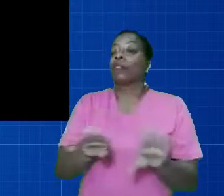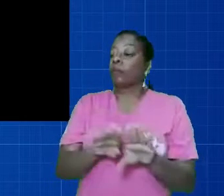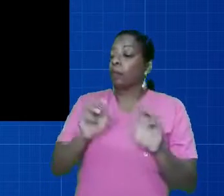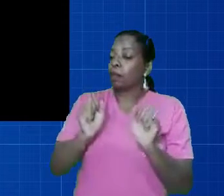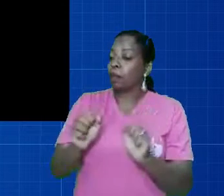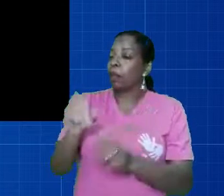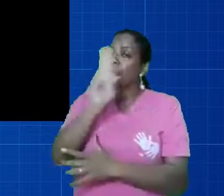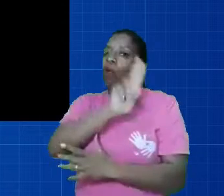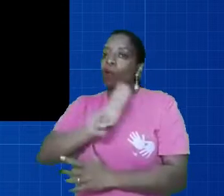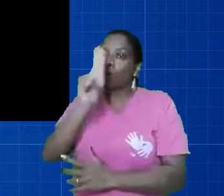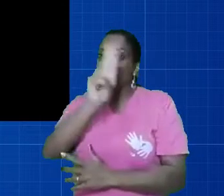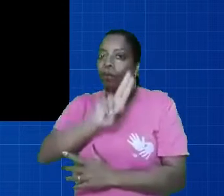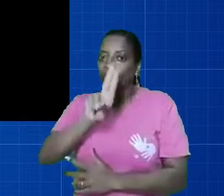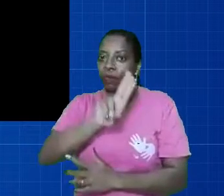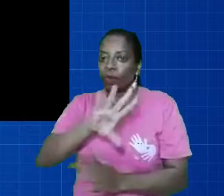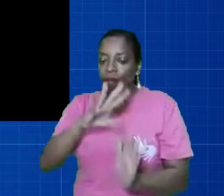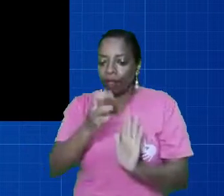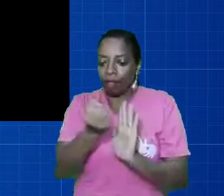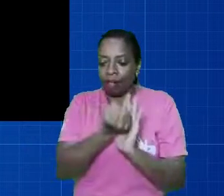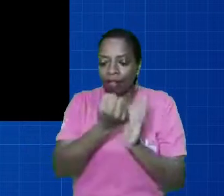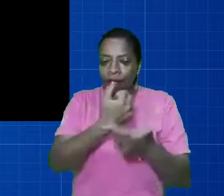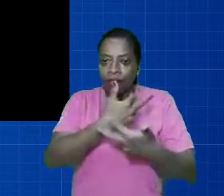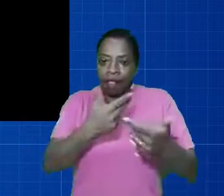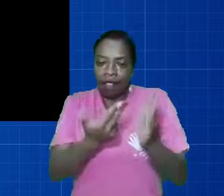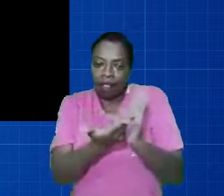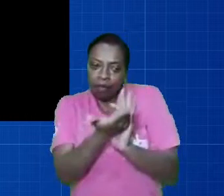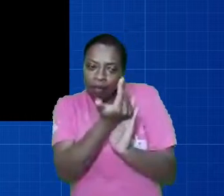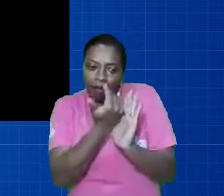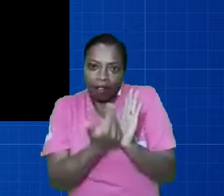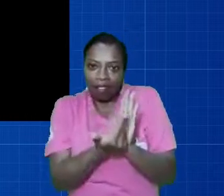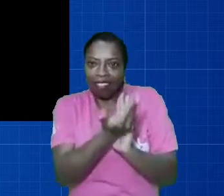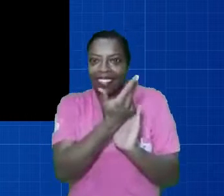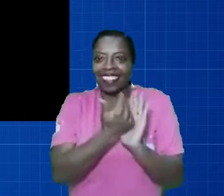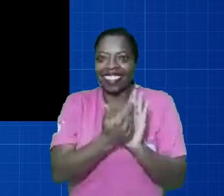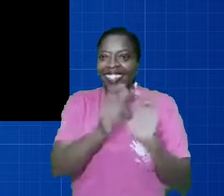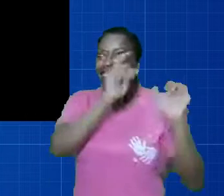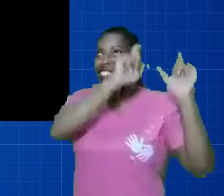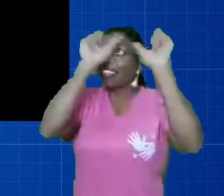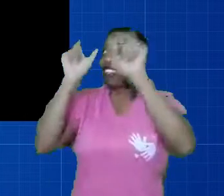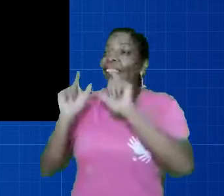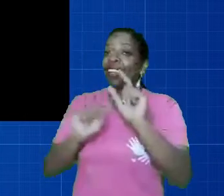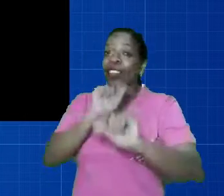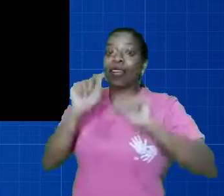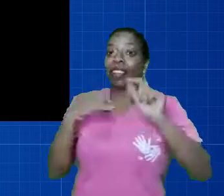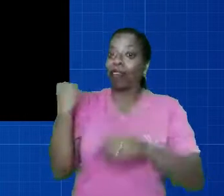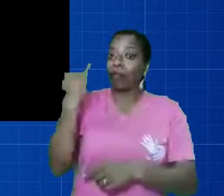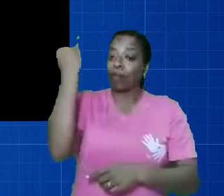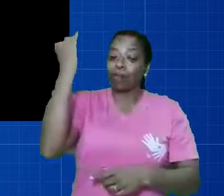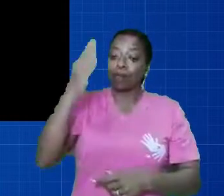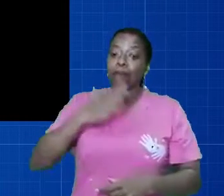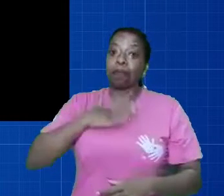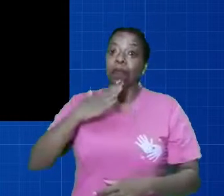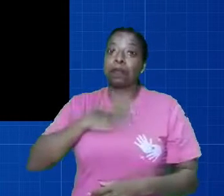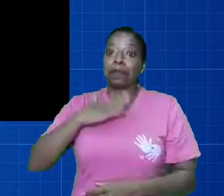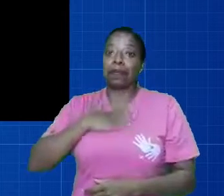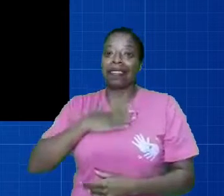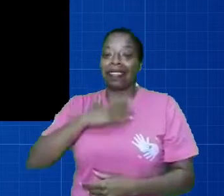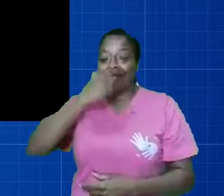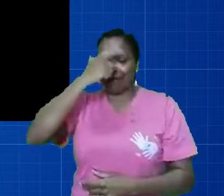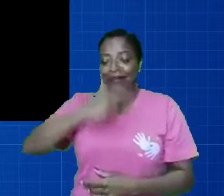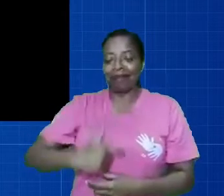símbolos, né, de usar essa simbologia ali, né, do que é importante para você,